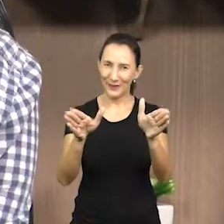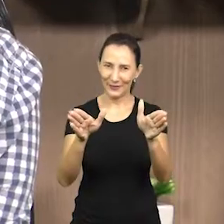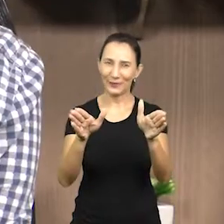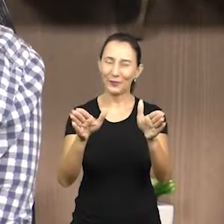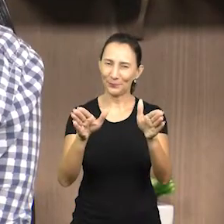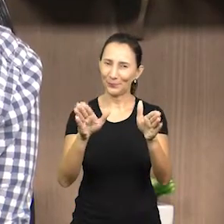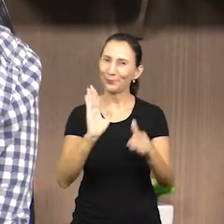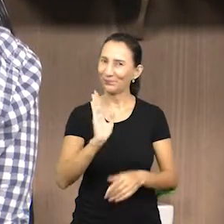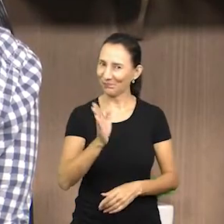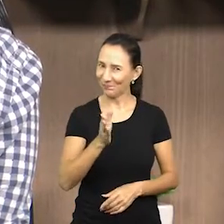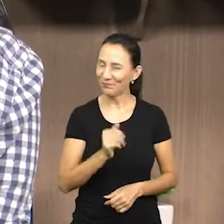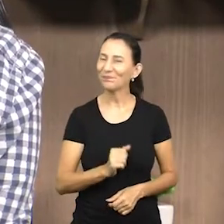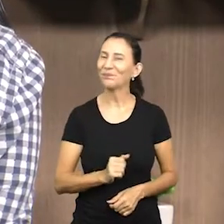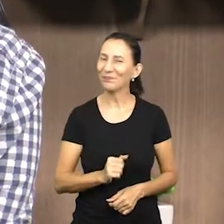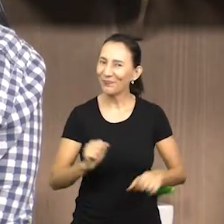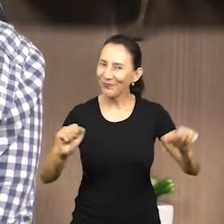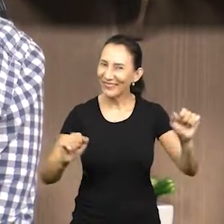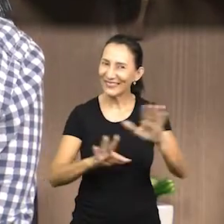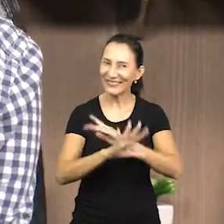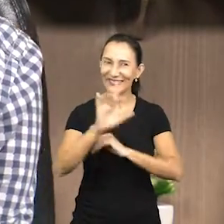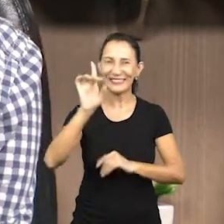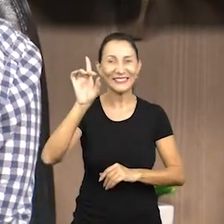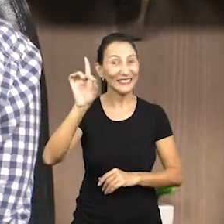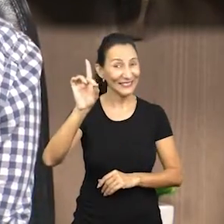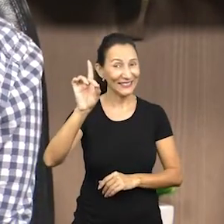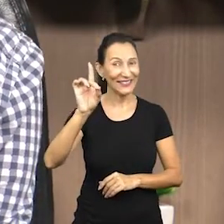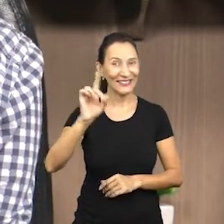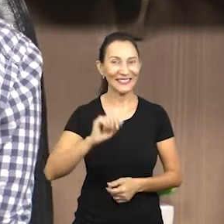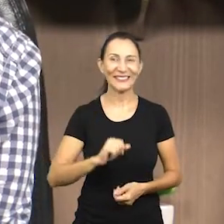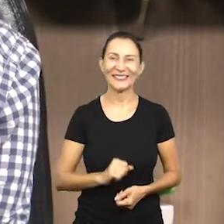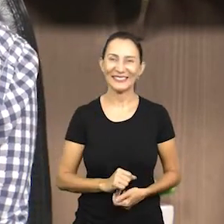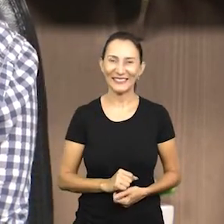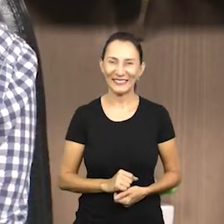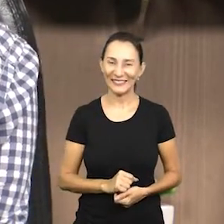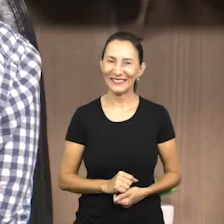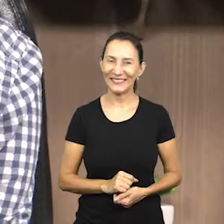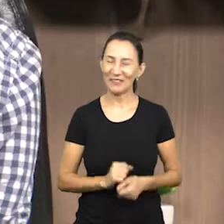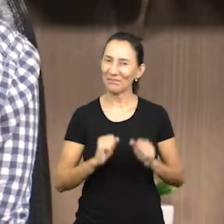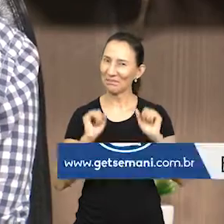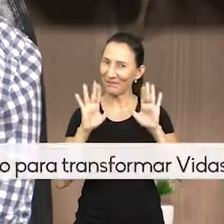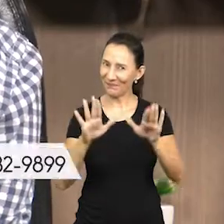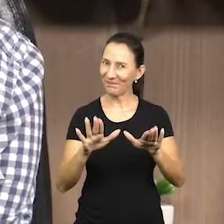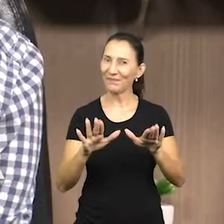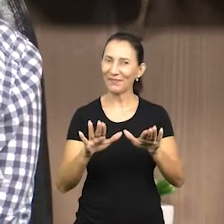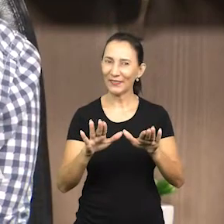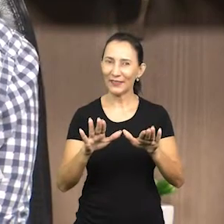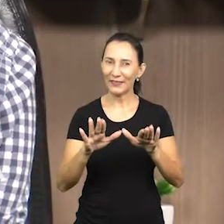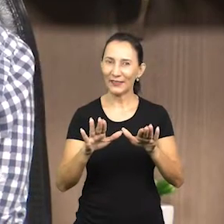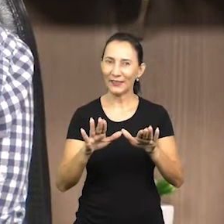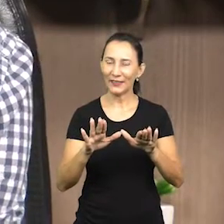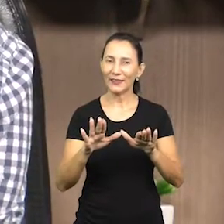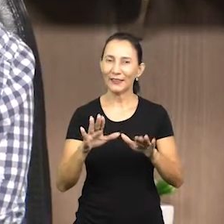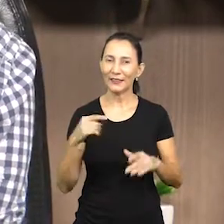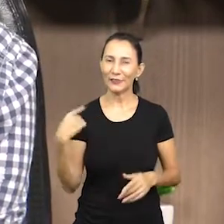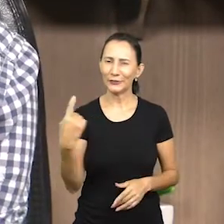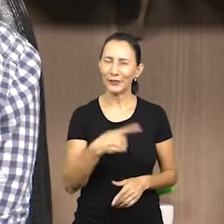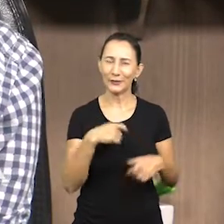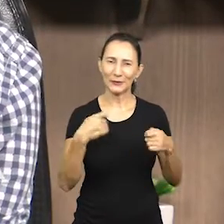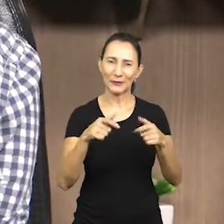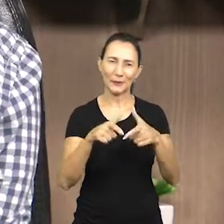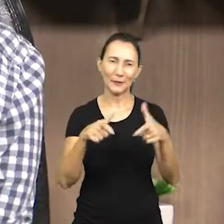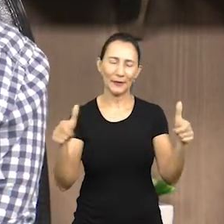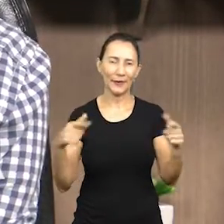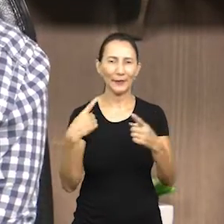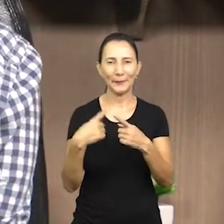Getsêmani estão abertas. Glória a Deus por isso, viu? Que bênção. Nós tivemos que